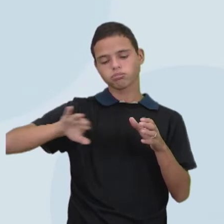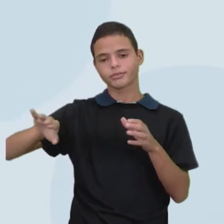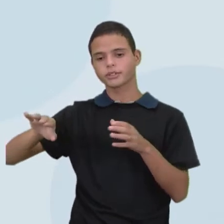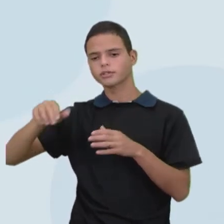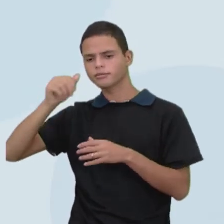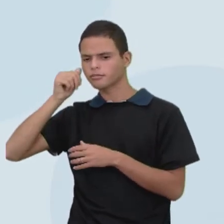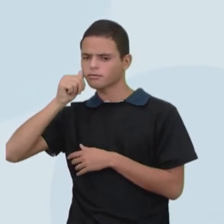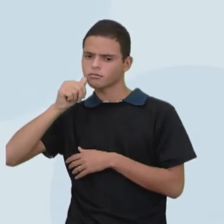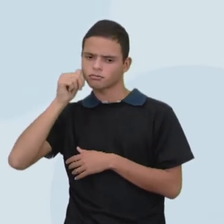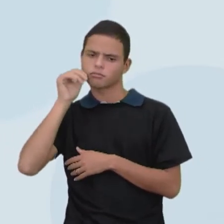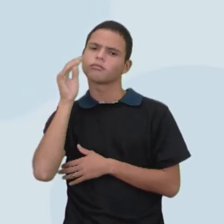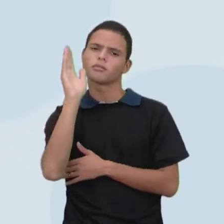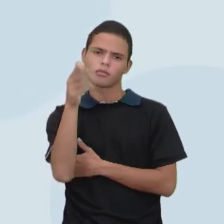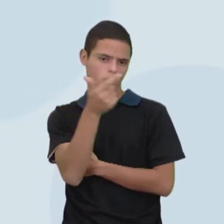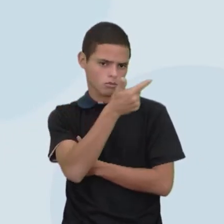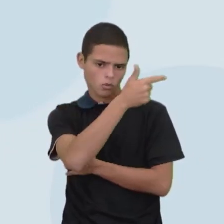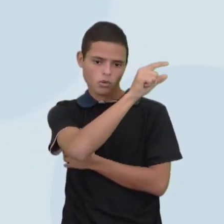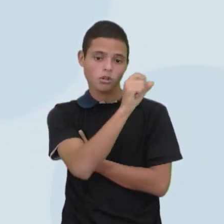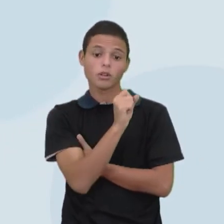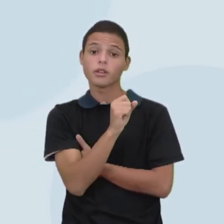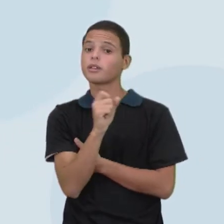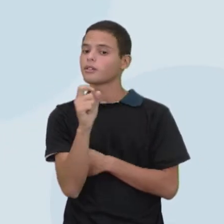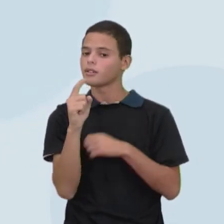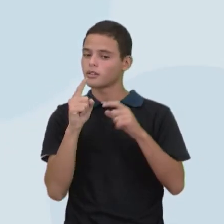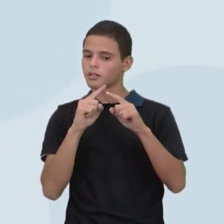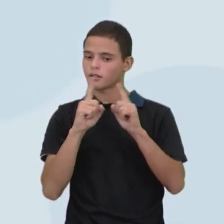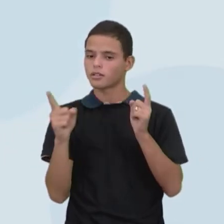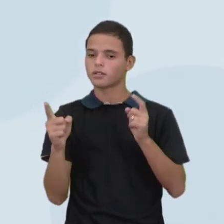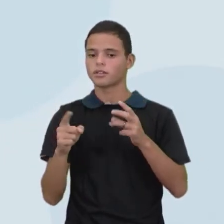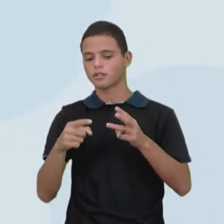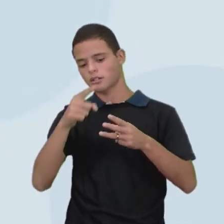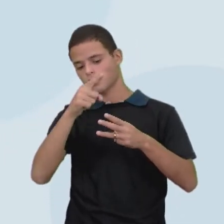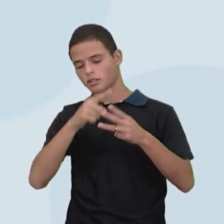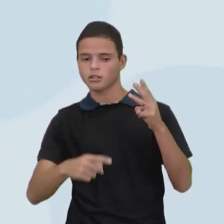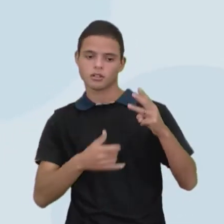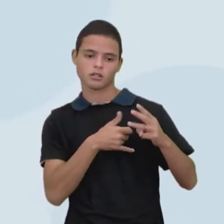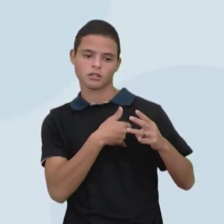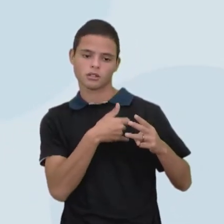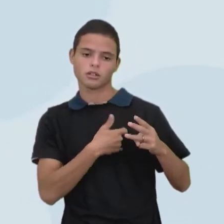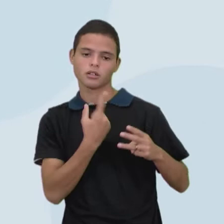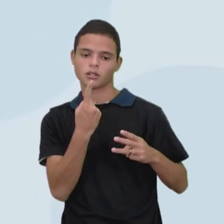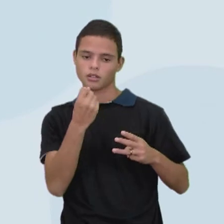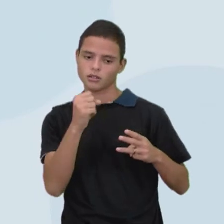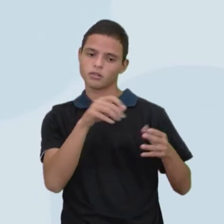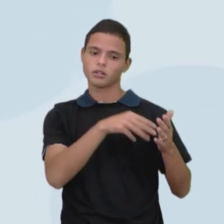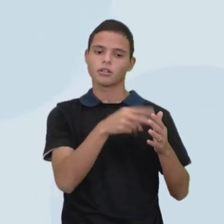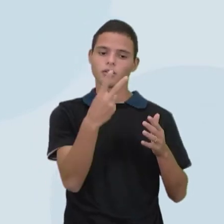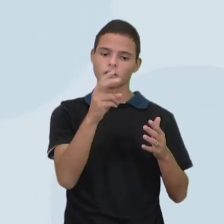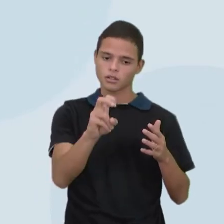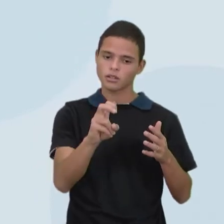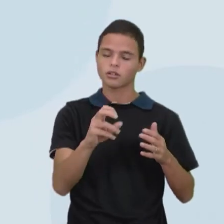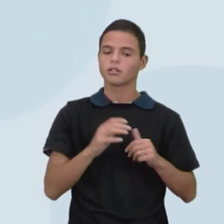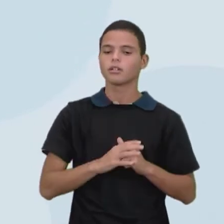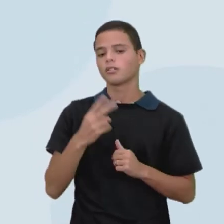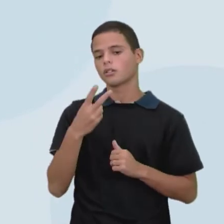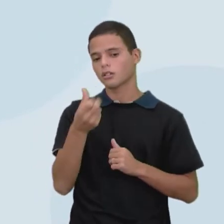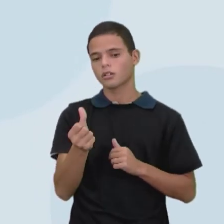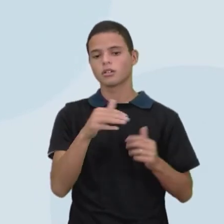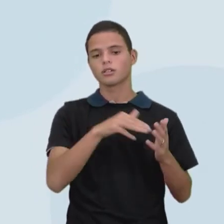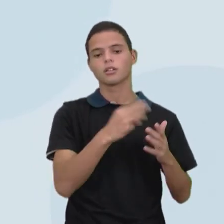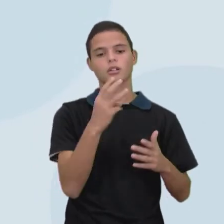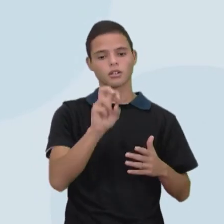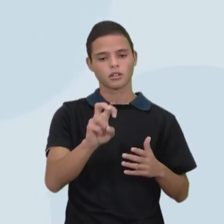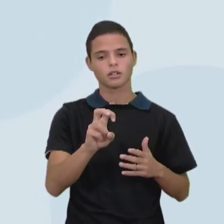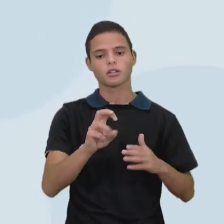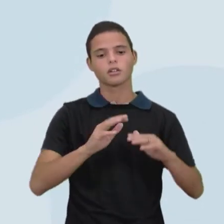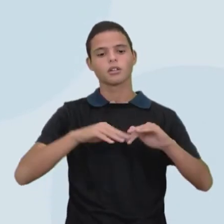Ah, mas a população feminina era o outro. É, só que entre 3 faixas etárias, tem 18 a 25 anos, de 26 a 35 anos e